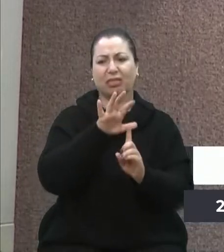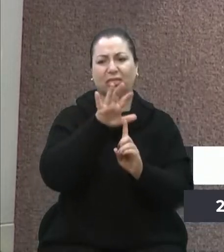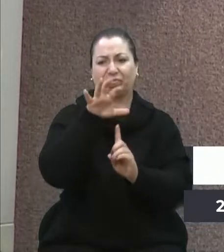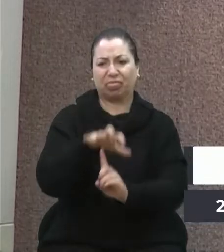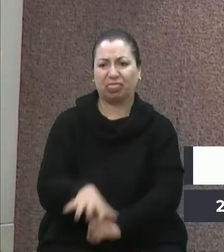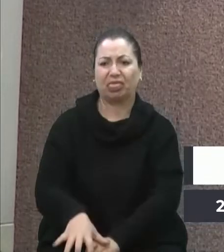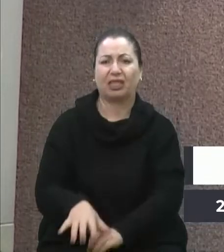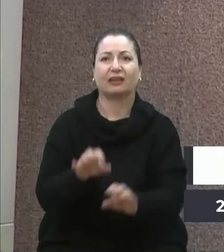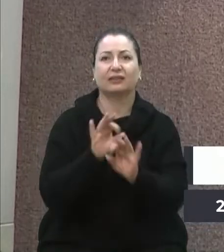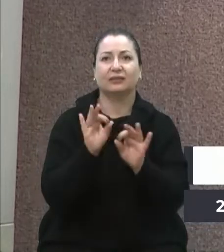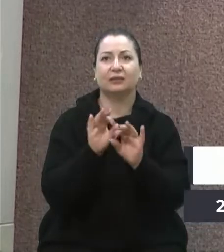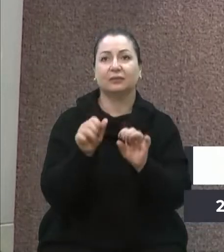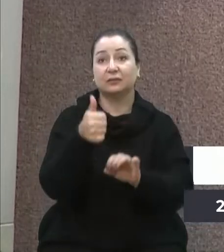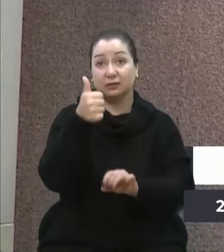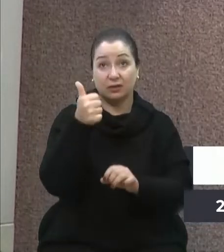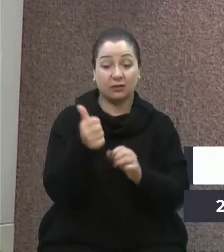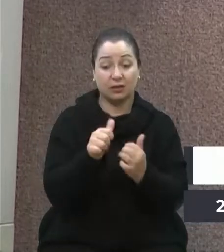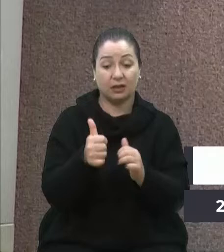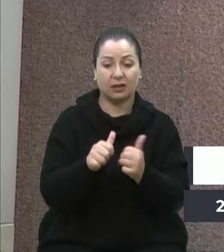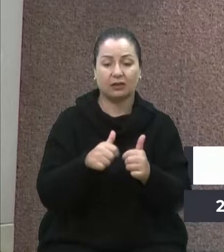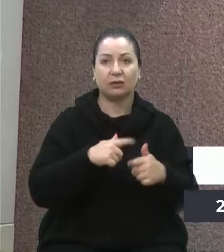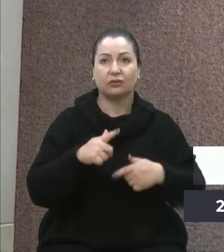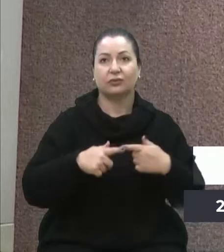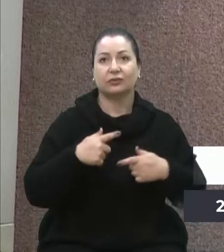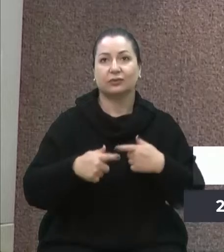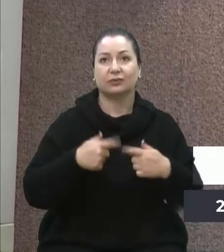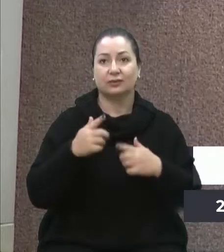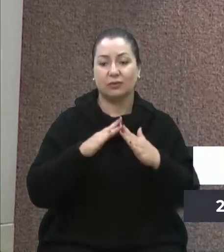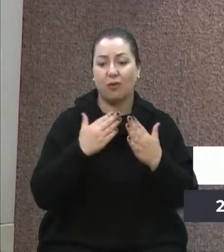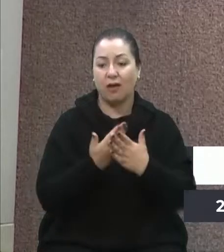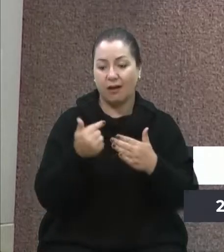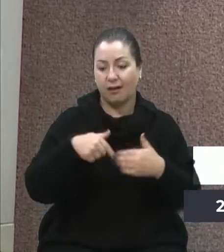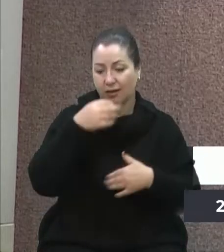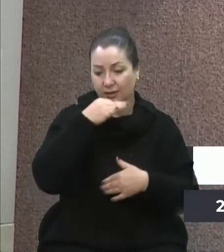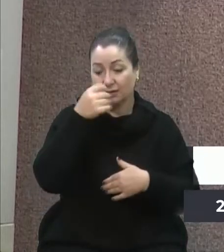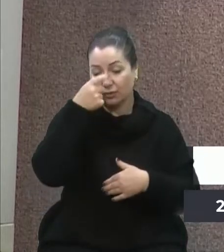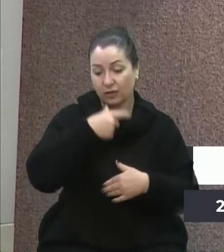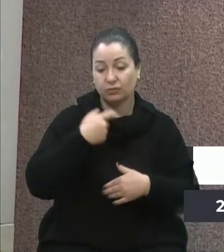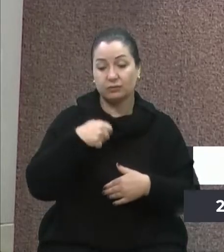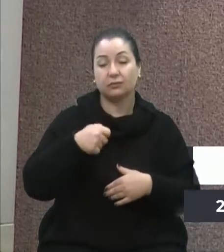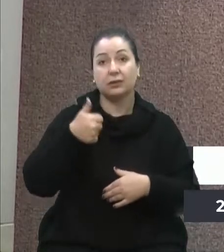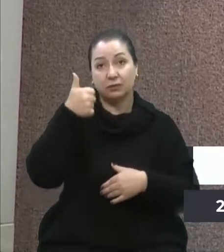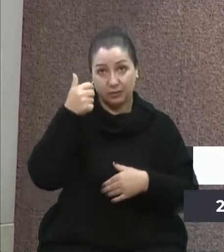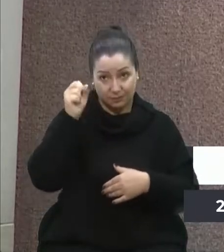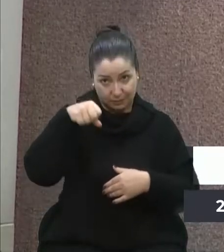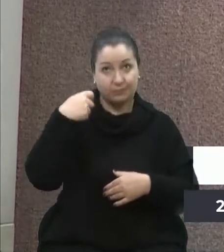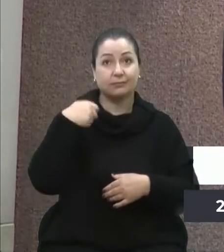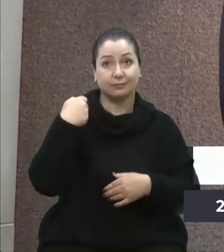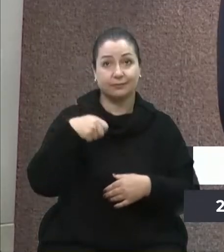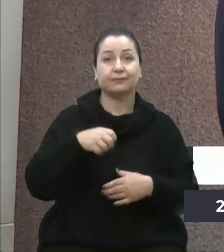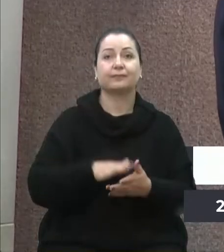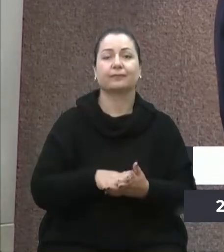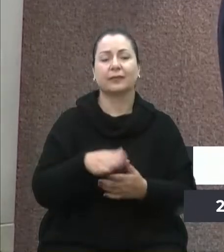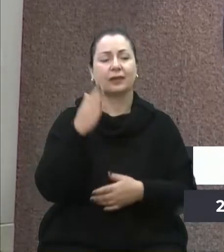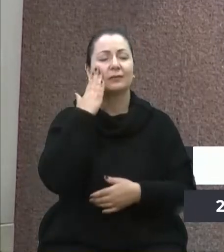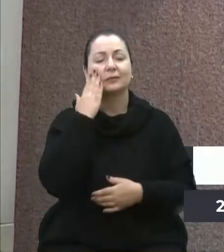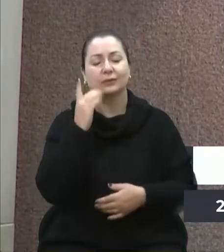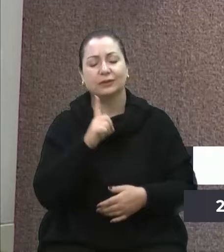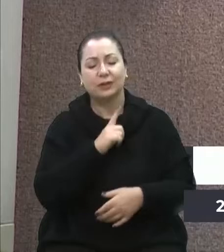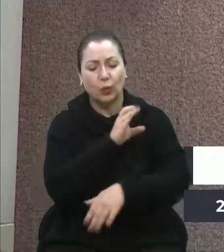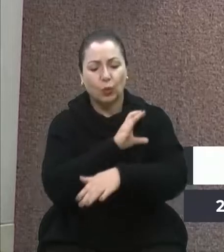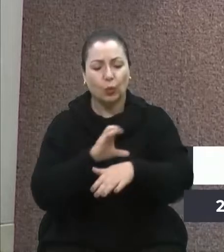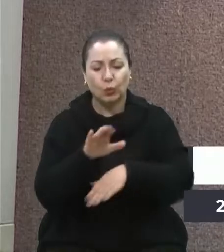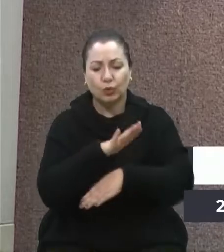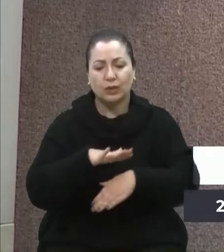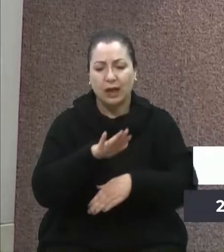qualidade da gestão escolar em Caxias do Sul, que eu acho que isso aí tem que ser aprimorado, sim. A gente sabe que muitos têm curso já de especialização na área e